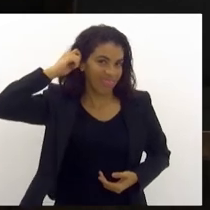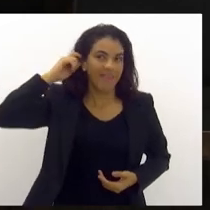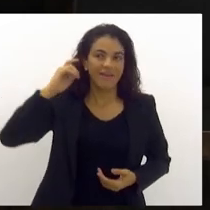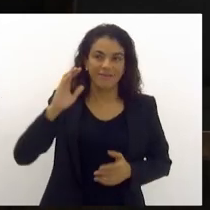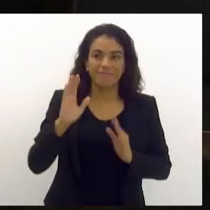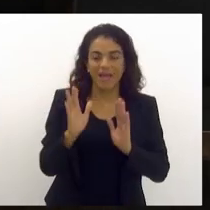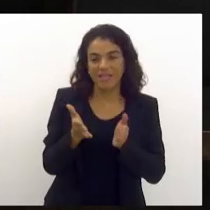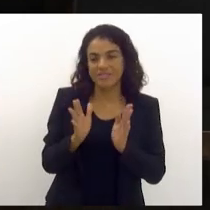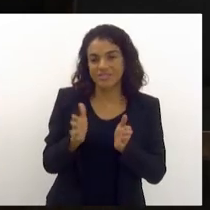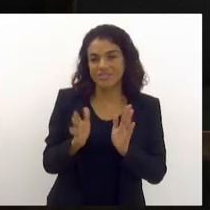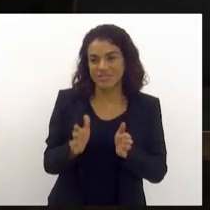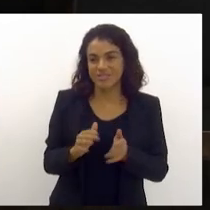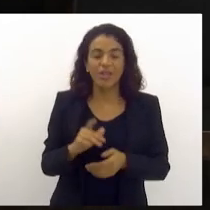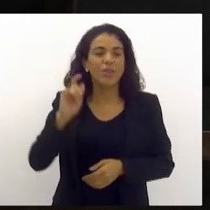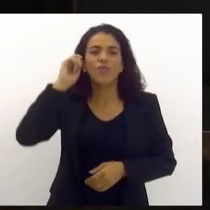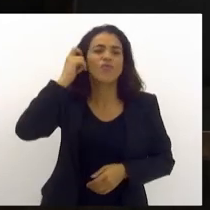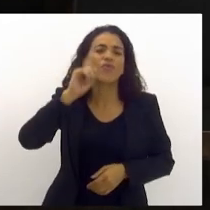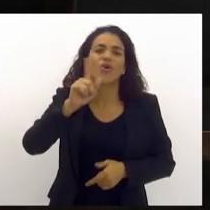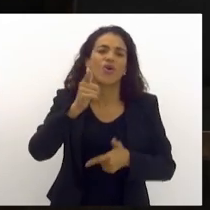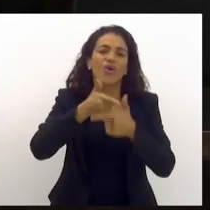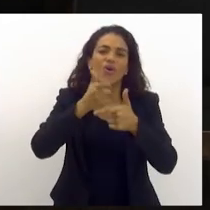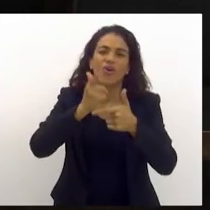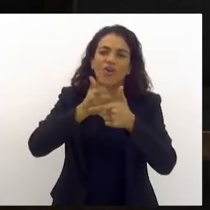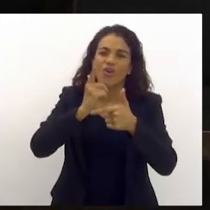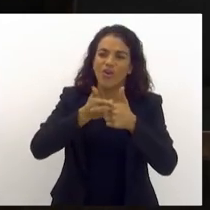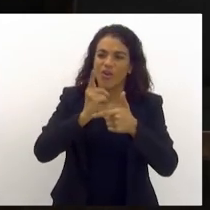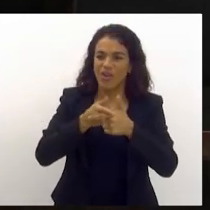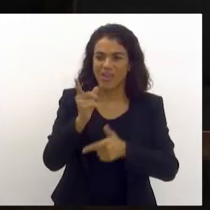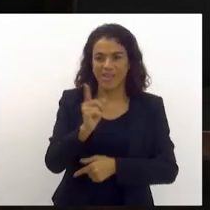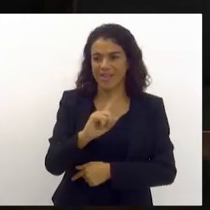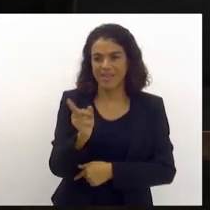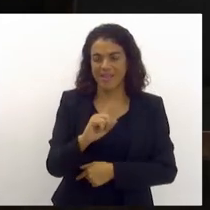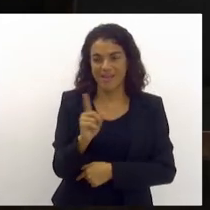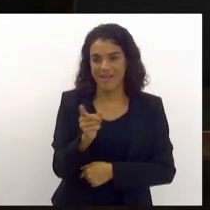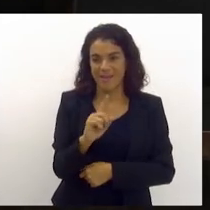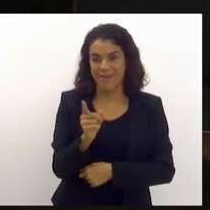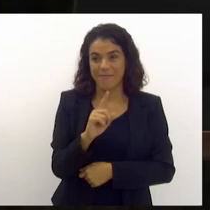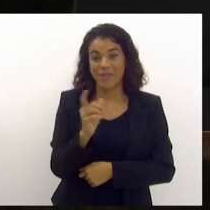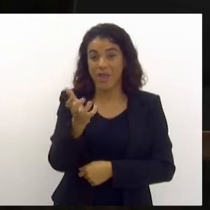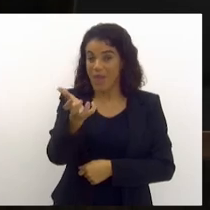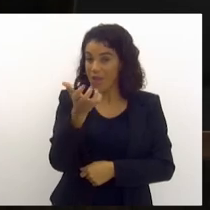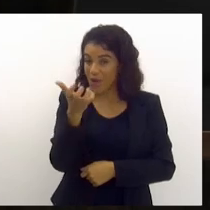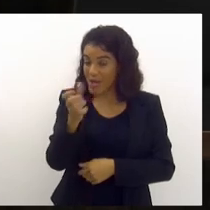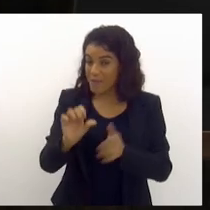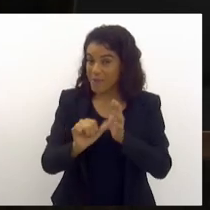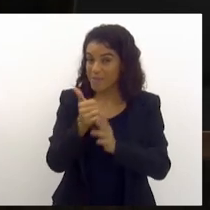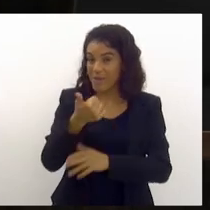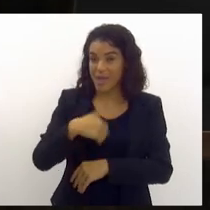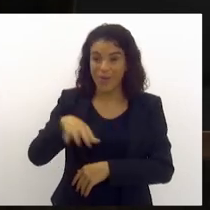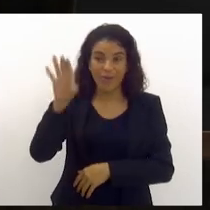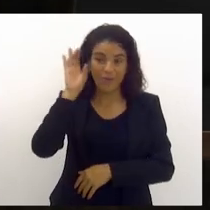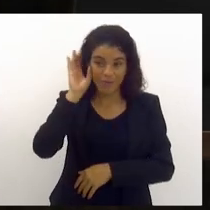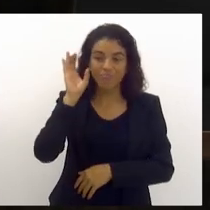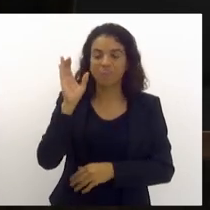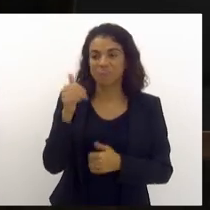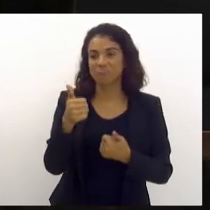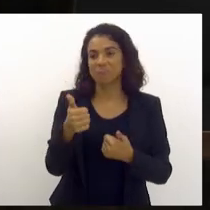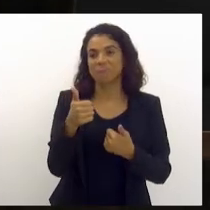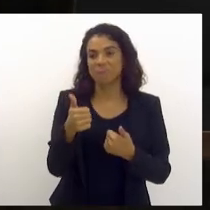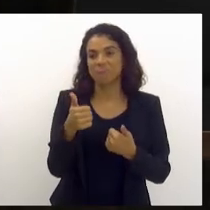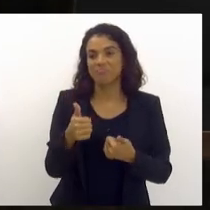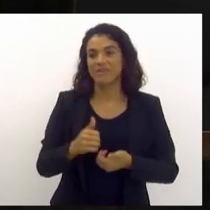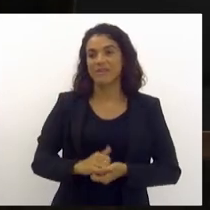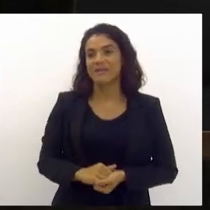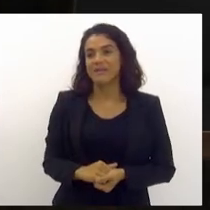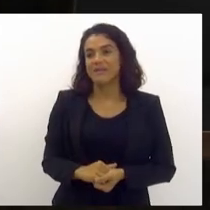já falaria. Não foi puxada de orelha. Mas estou aqui sempre para aprender. Antes de falar, à vontade. Fiquei contemplado. A agora palavra podia, de